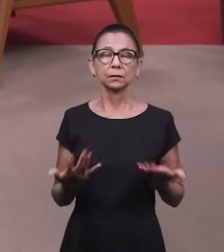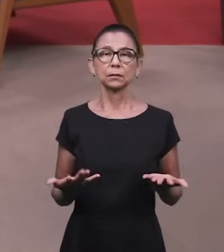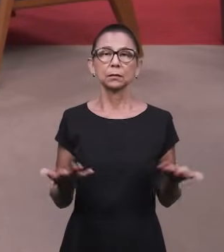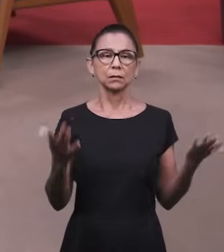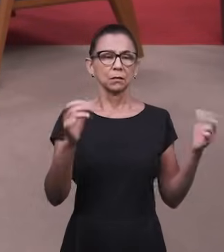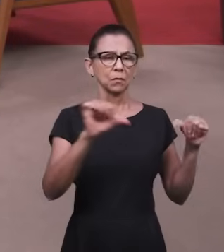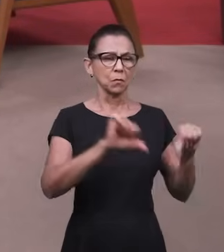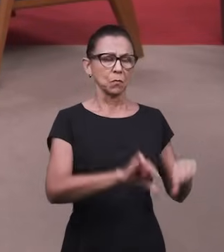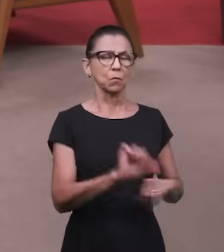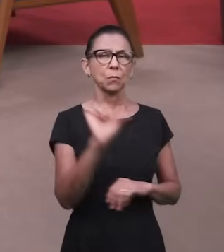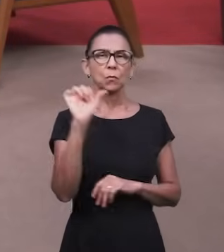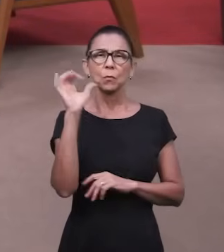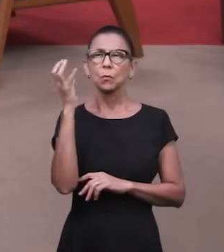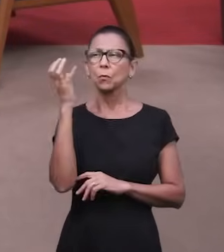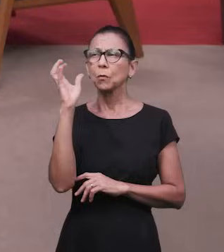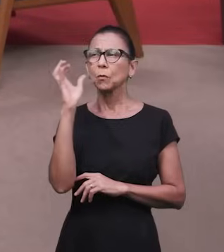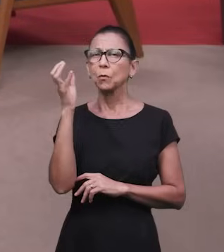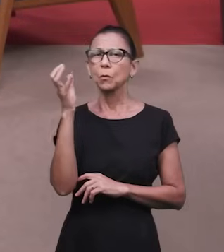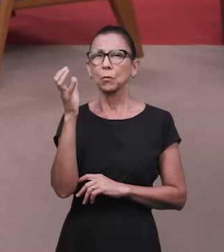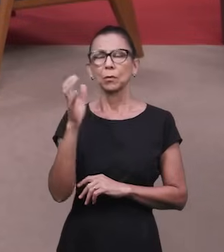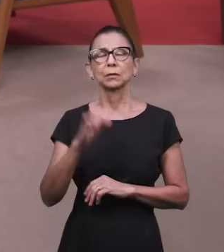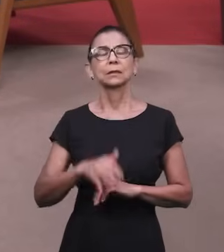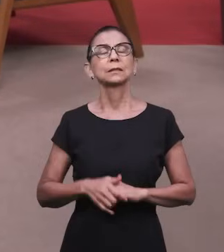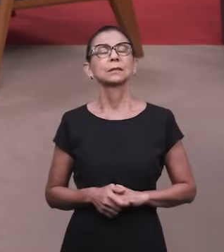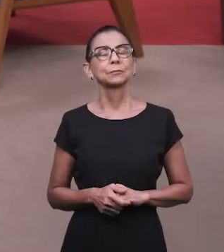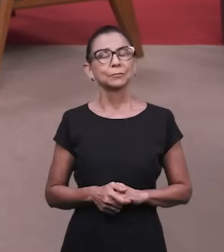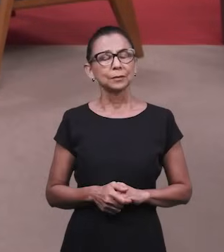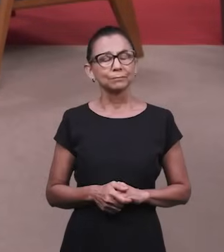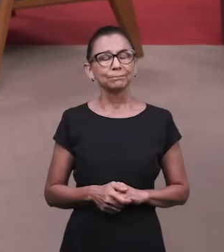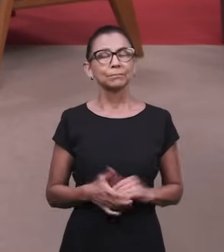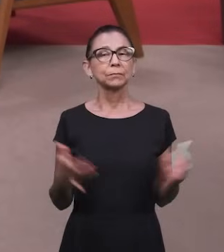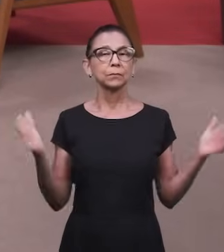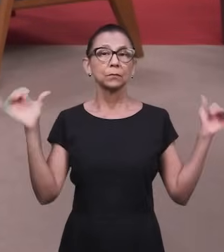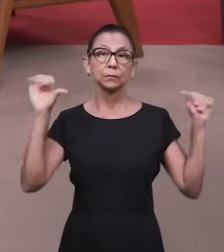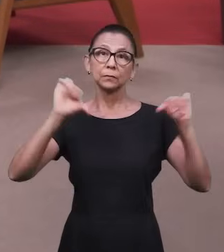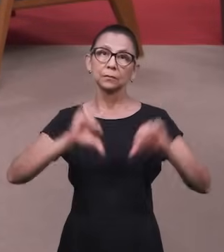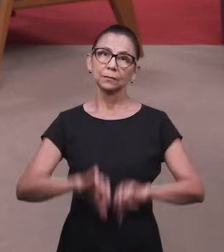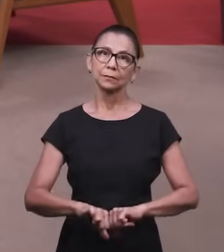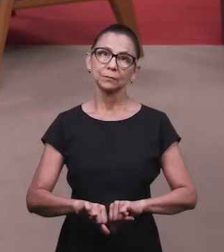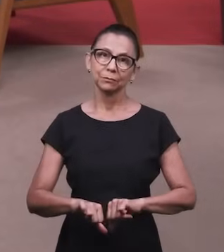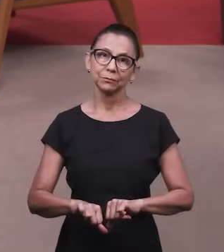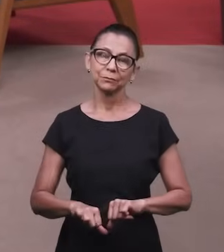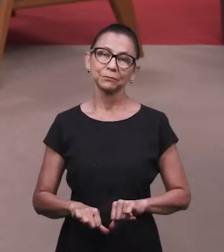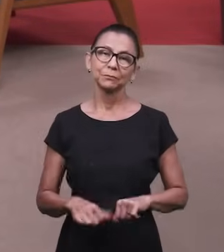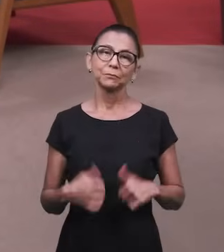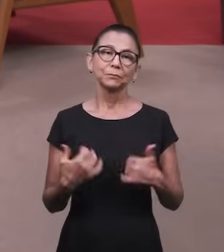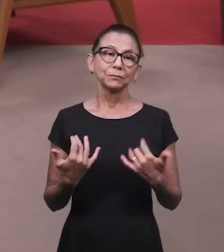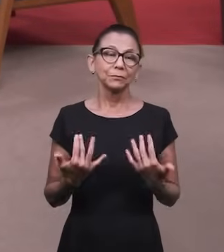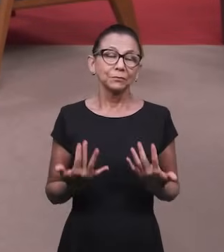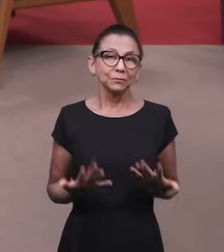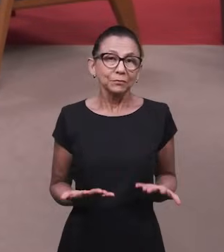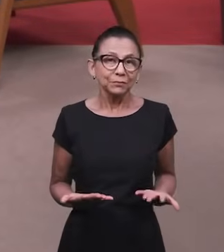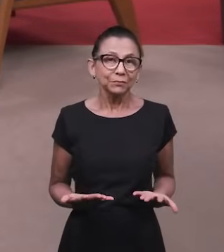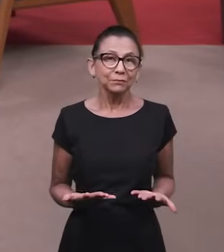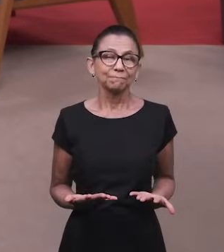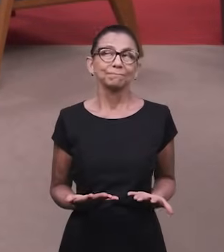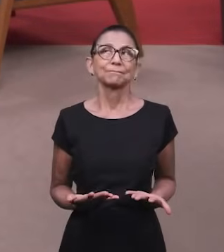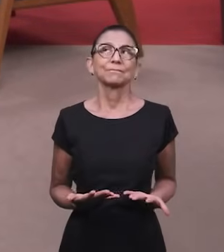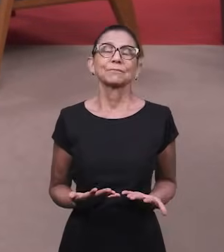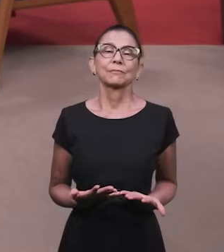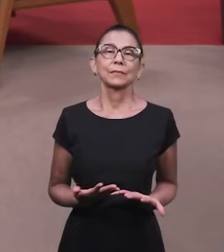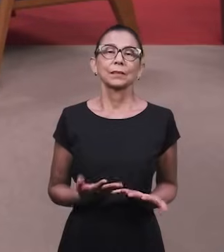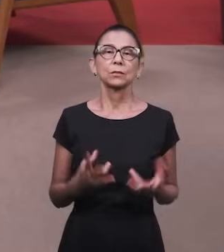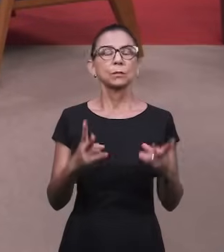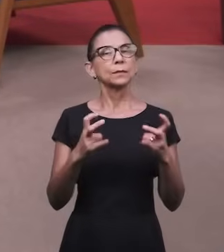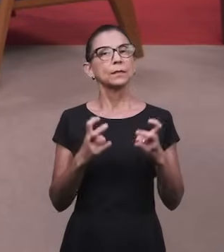homem... A situação climática. A situação climática está um caos, né? E você está vendo que esse